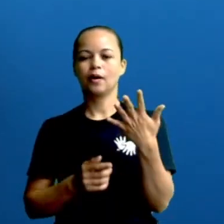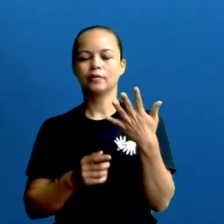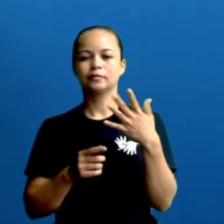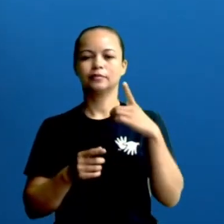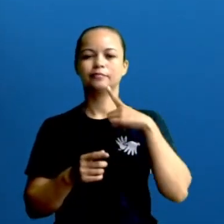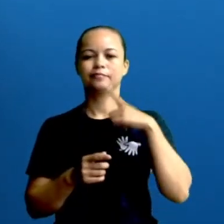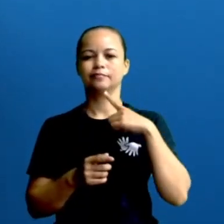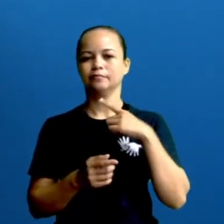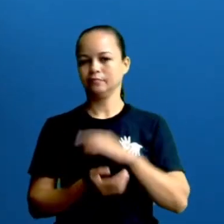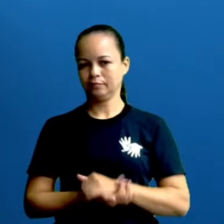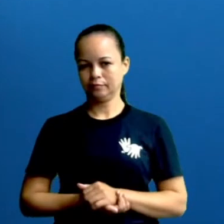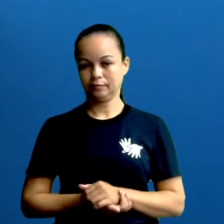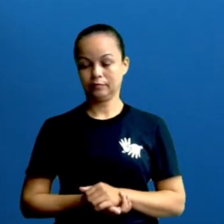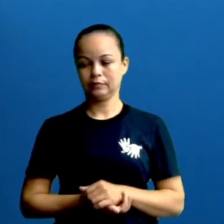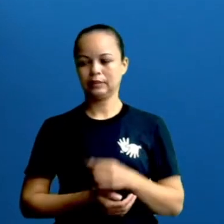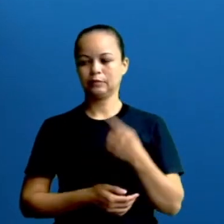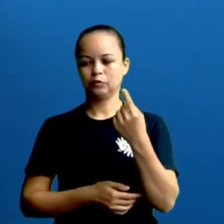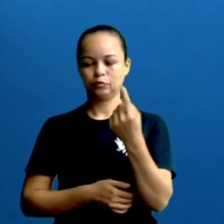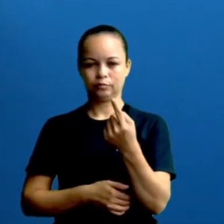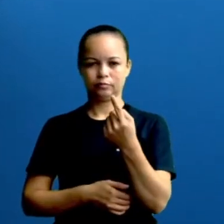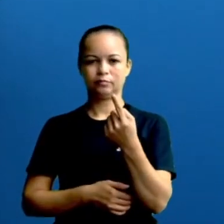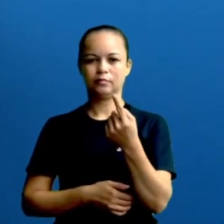diagonais nós temos, ó. 1,